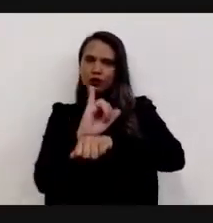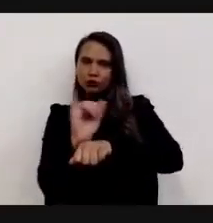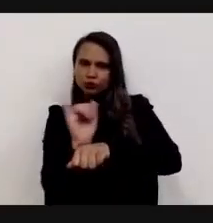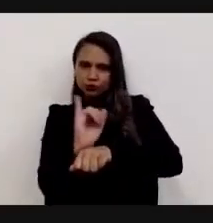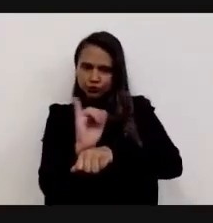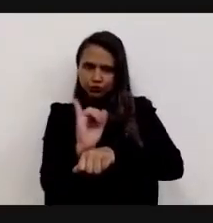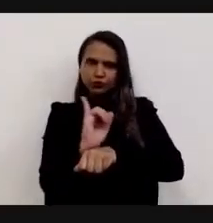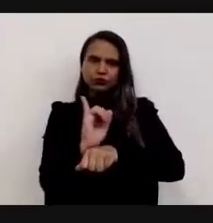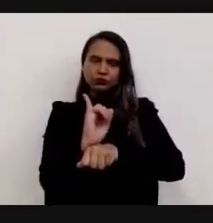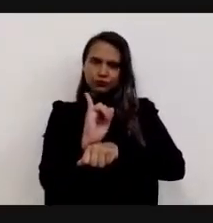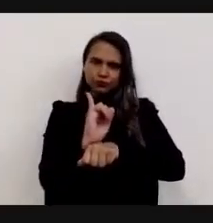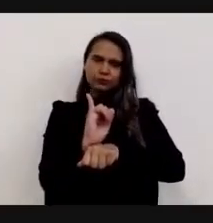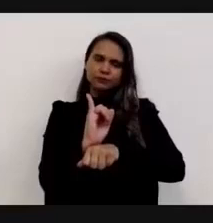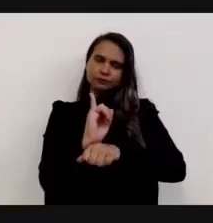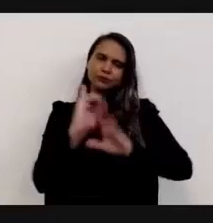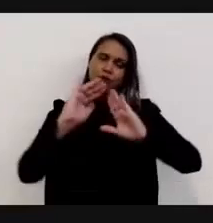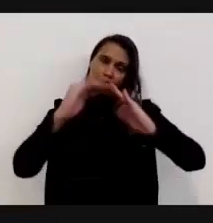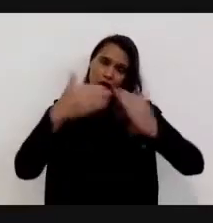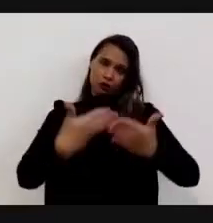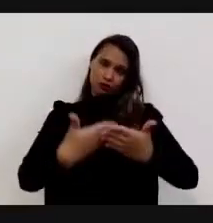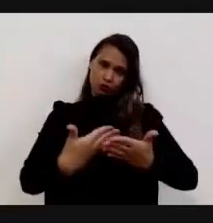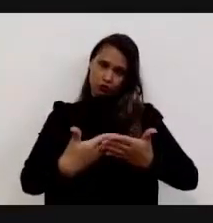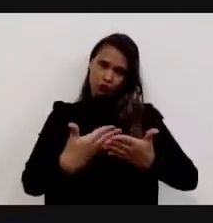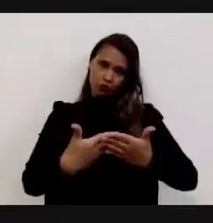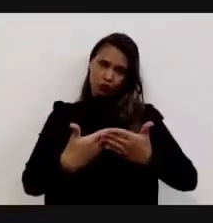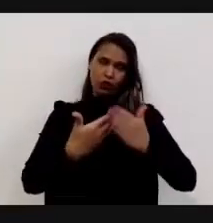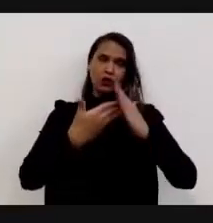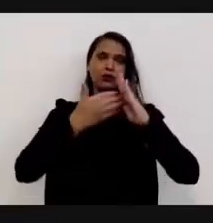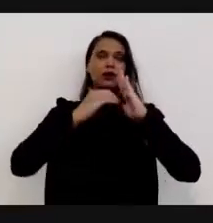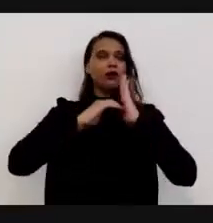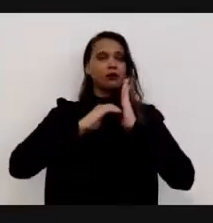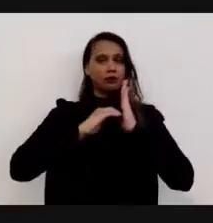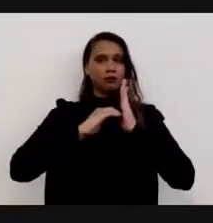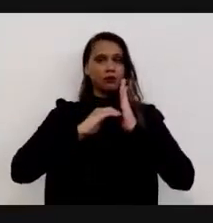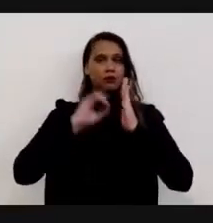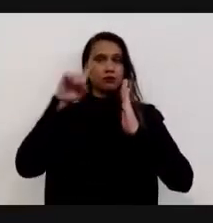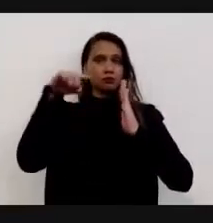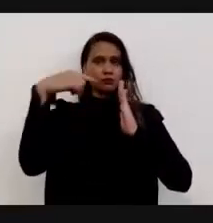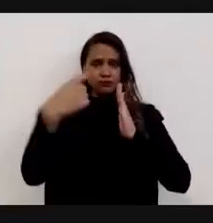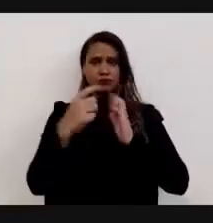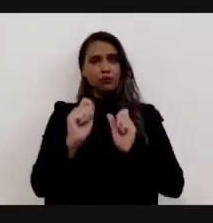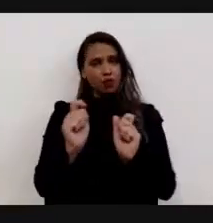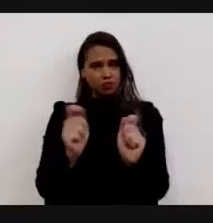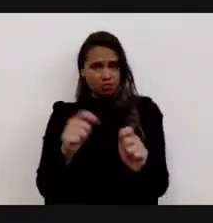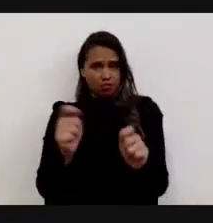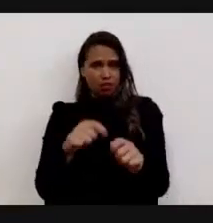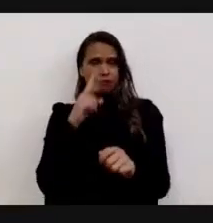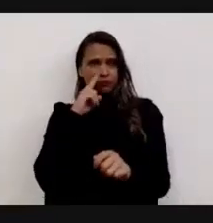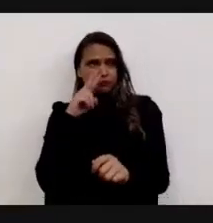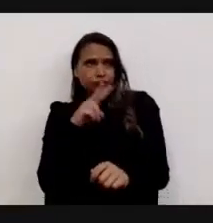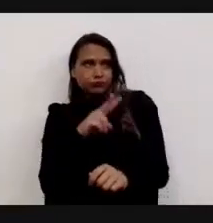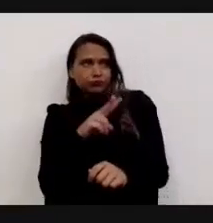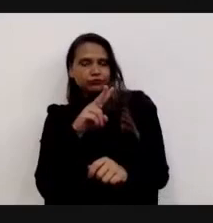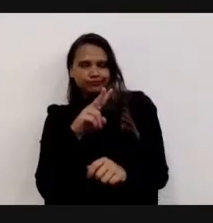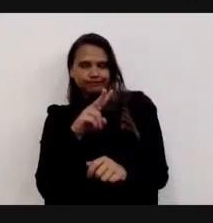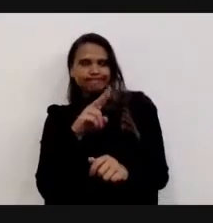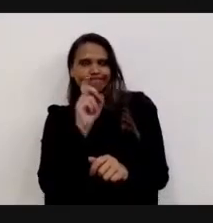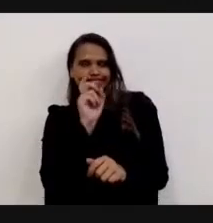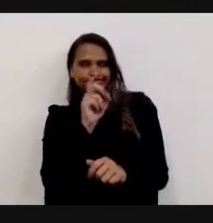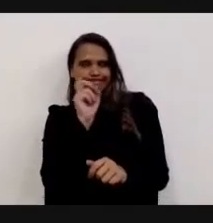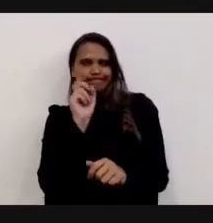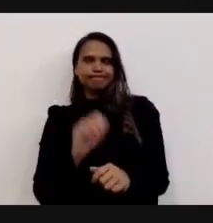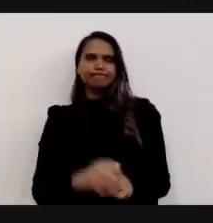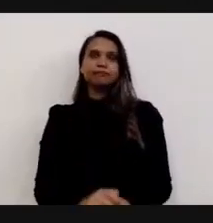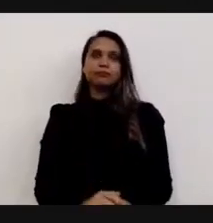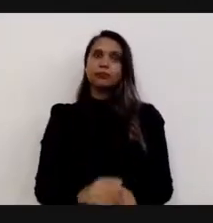Escola da Câmara e permanecerá disponível para visualizações futuras. As perguntas também podem